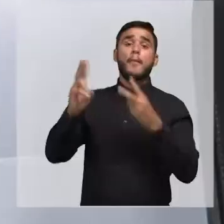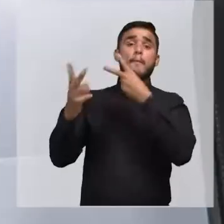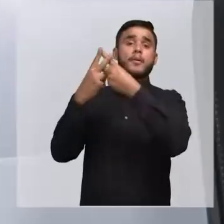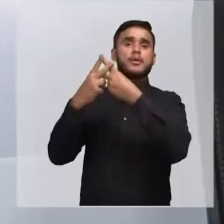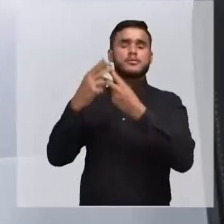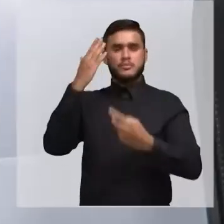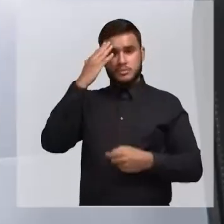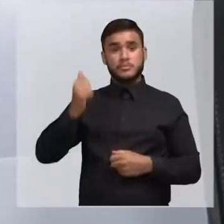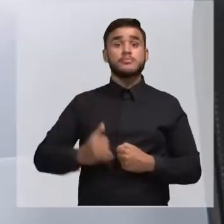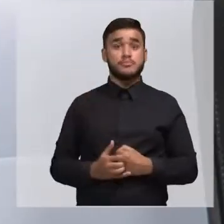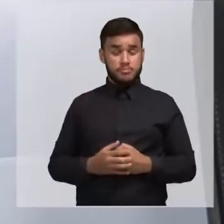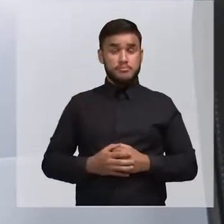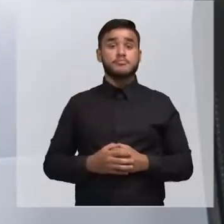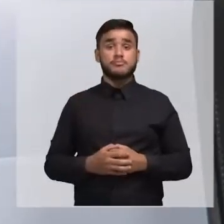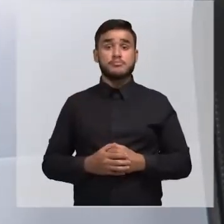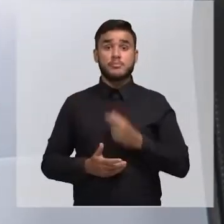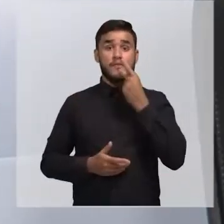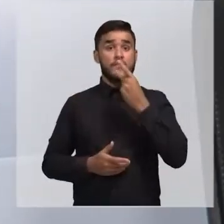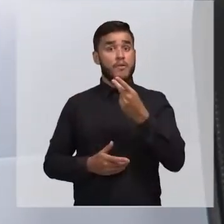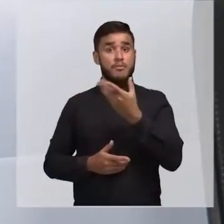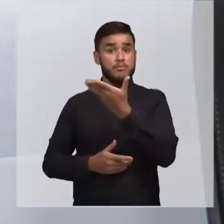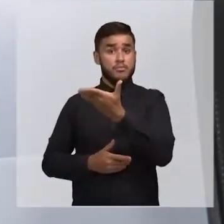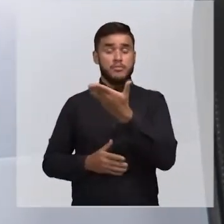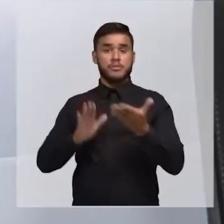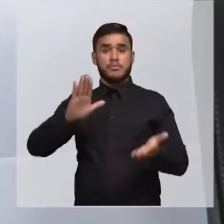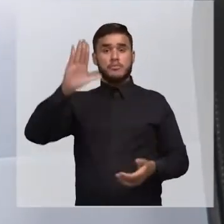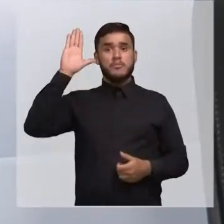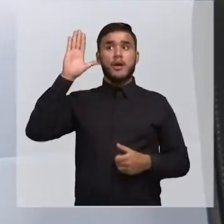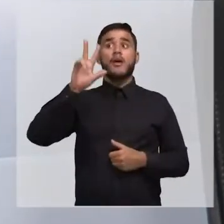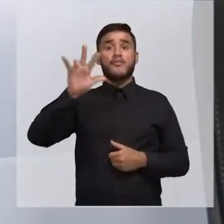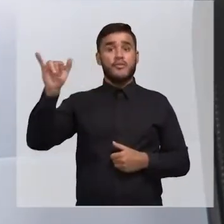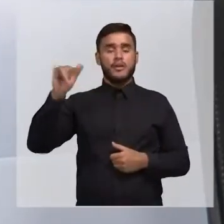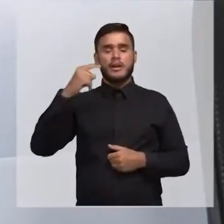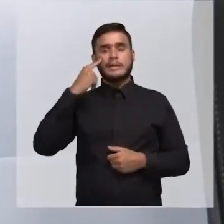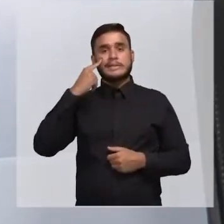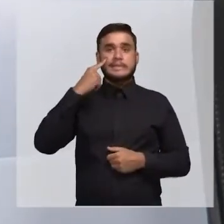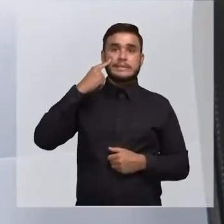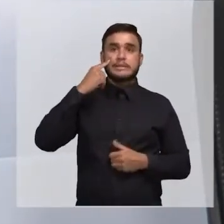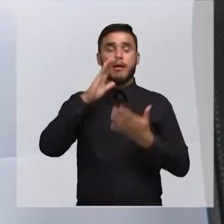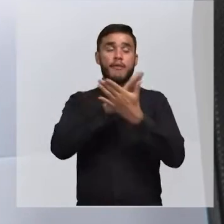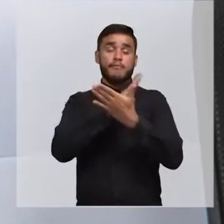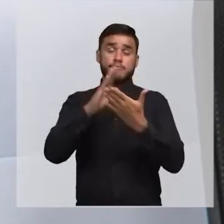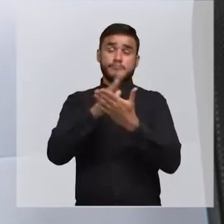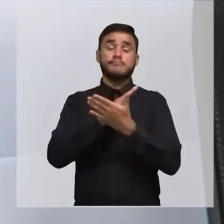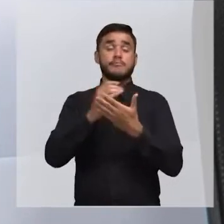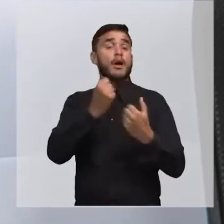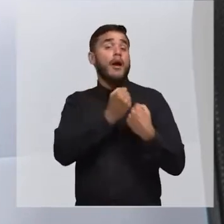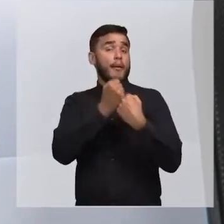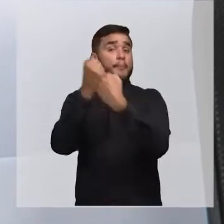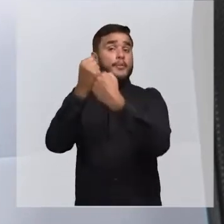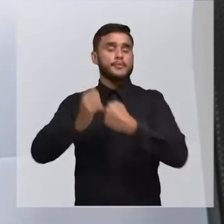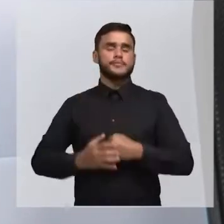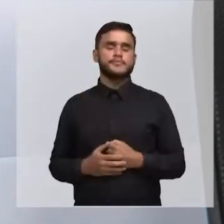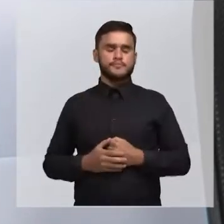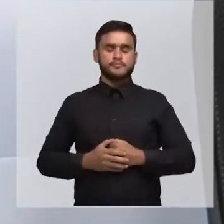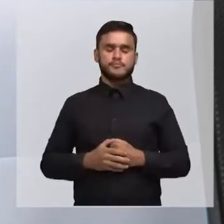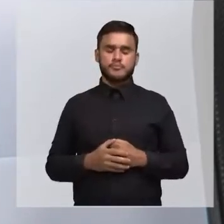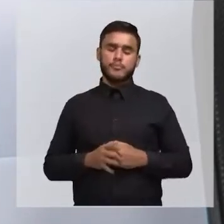dificuldades de ele ser um candidato a presidente. Segundo ponto, indiscutivelmente,